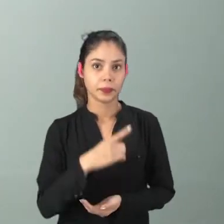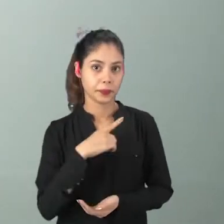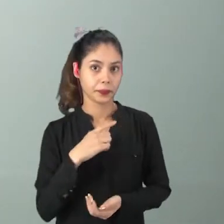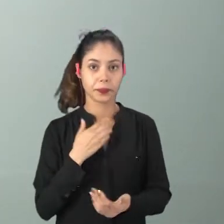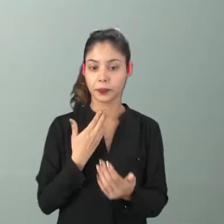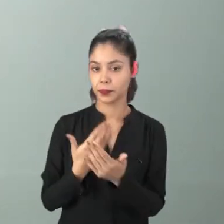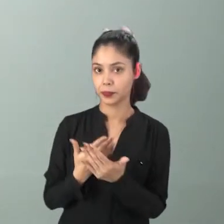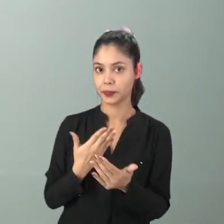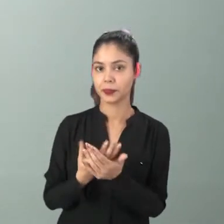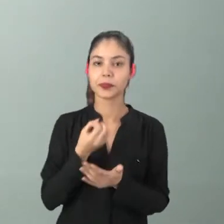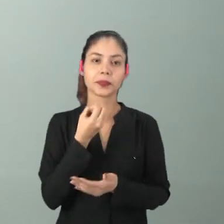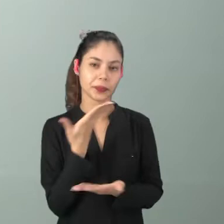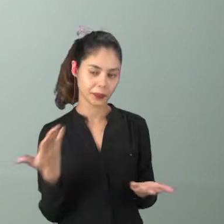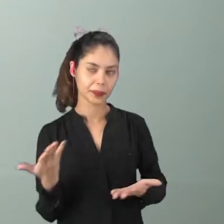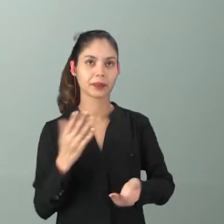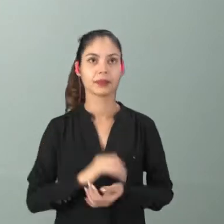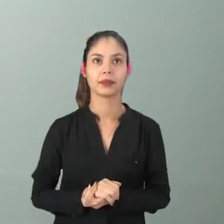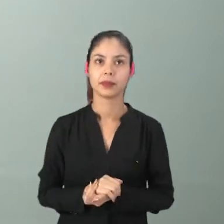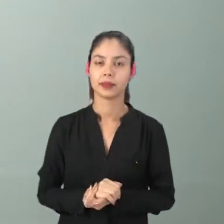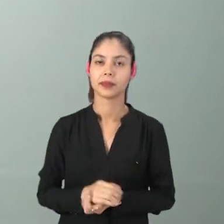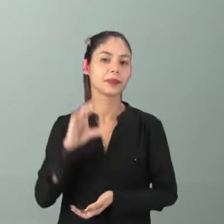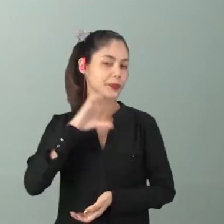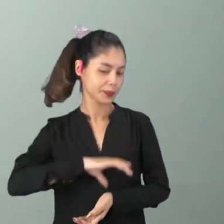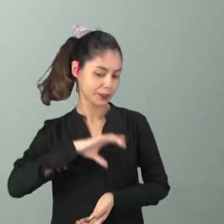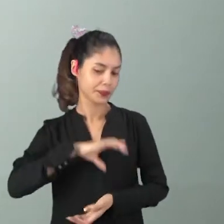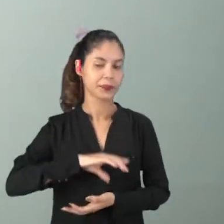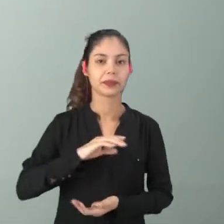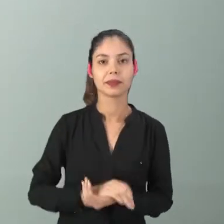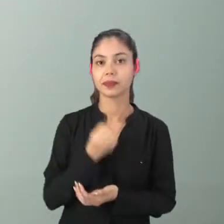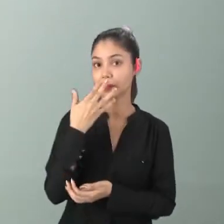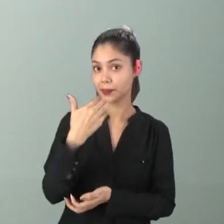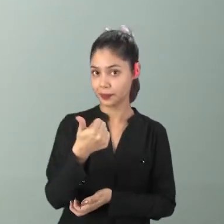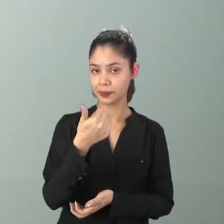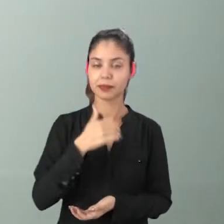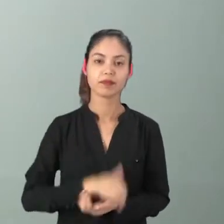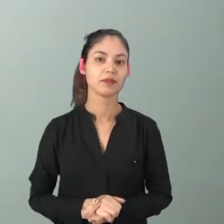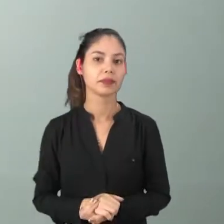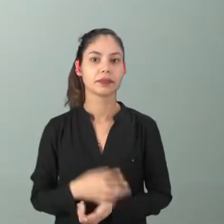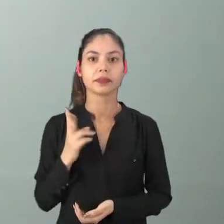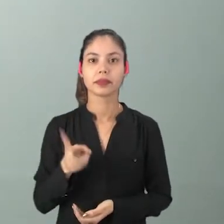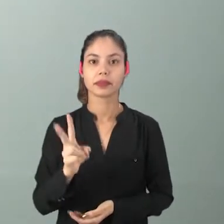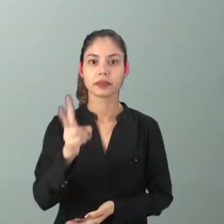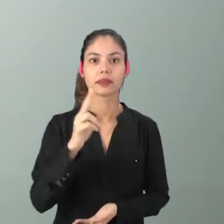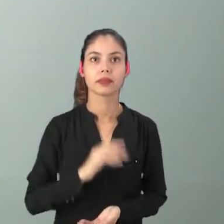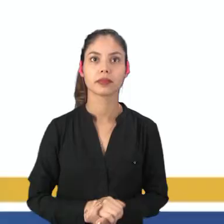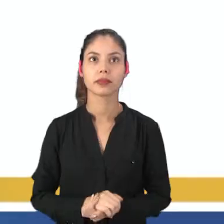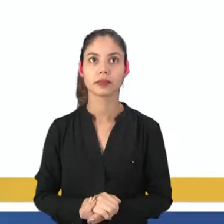mais gostosa da semana, que é a aula de língua portuguesa, tá bom? Vamos seguindo lá?